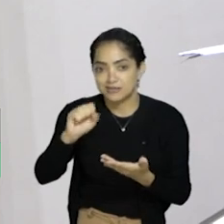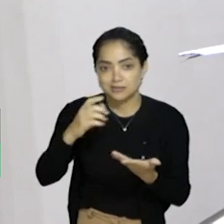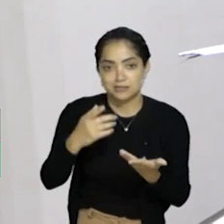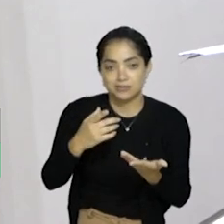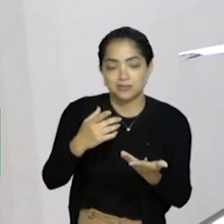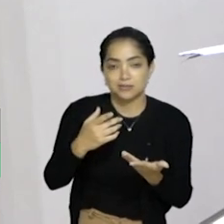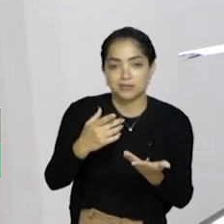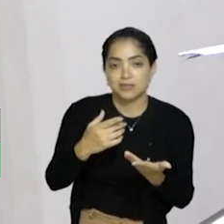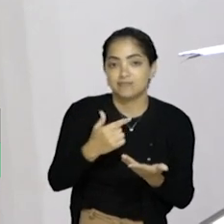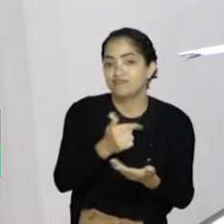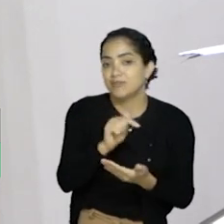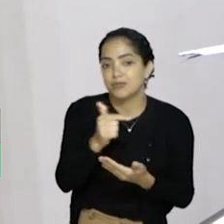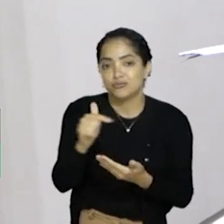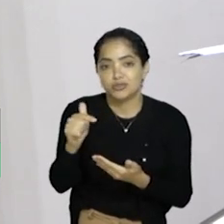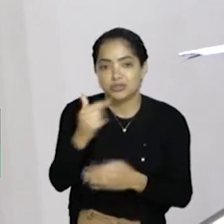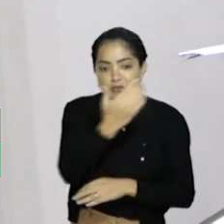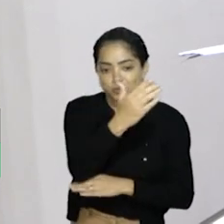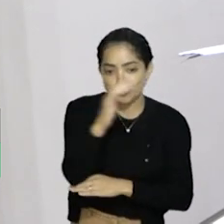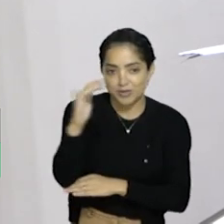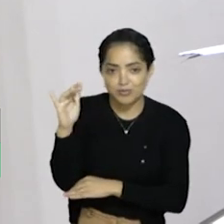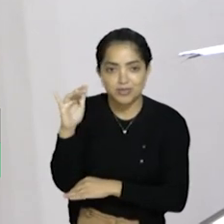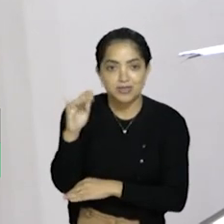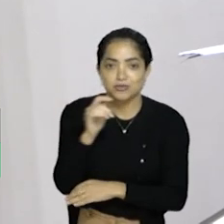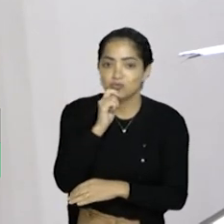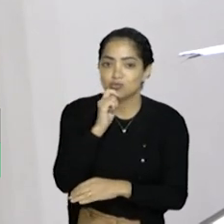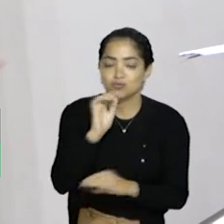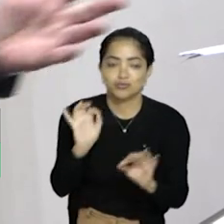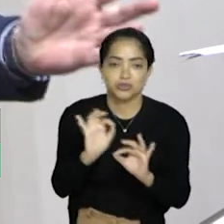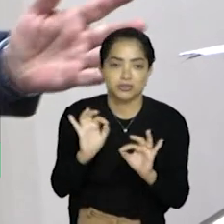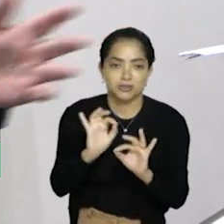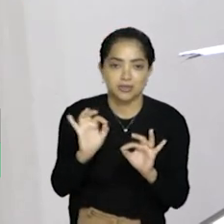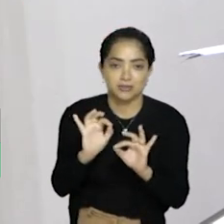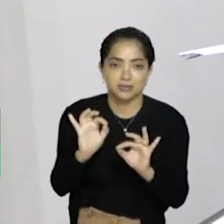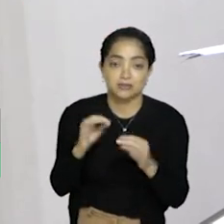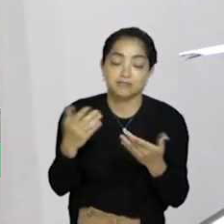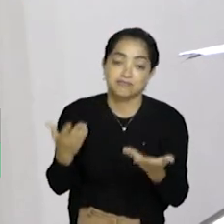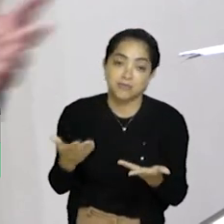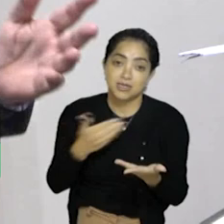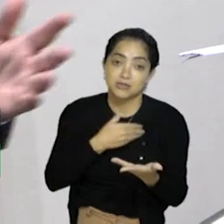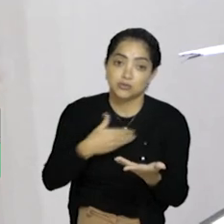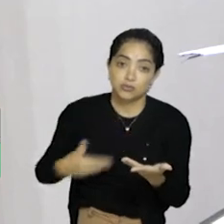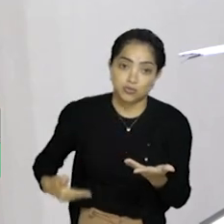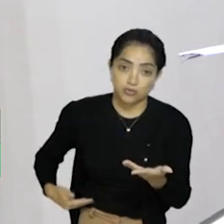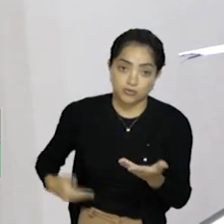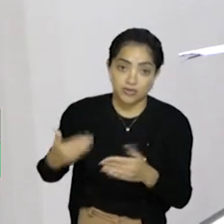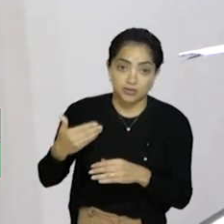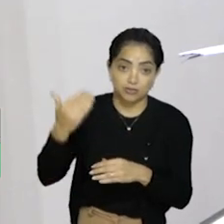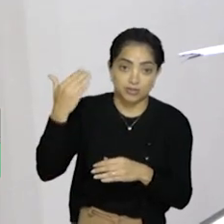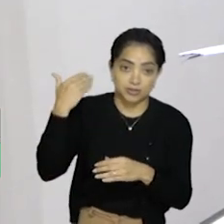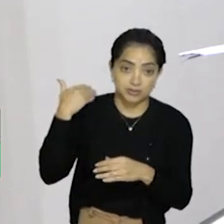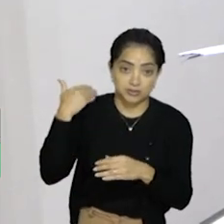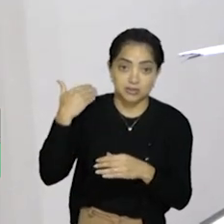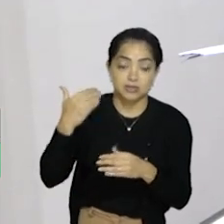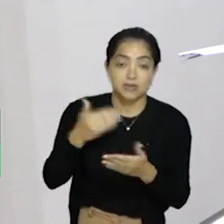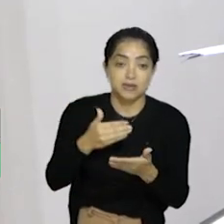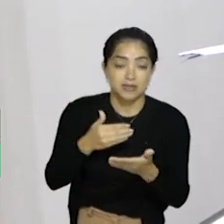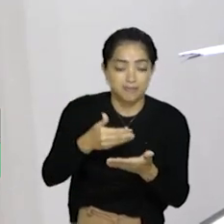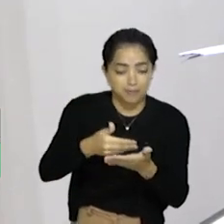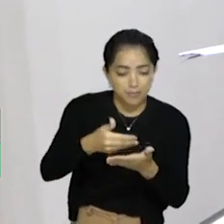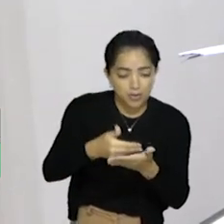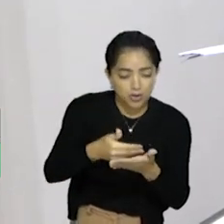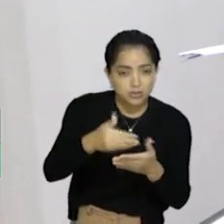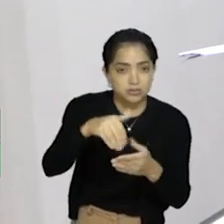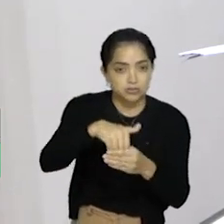do meio ambiente tem para fazer a obra mas o governo passado veio para as eleição